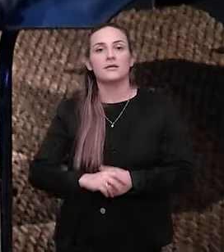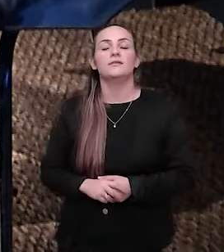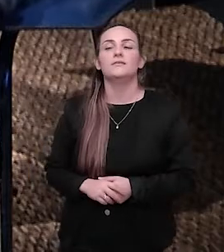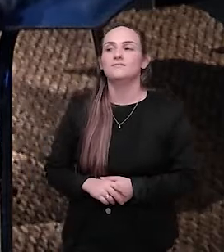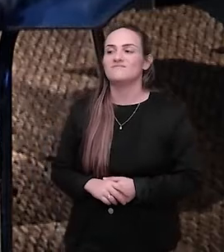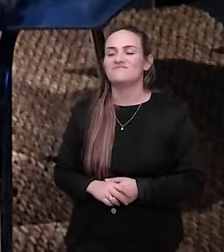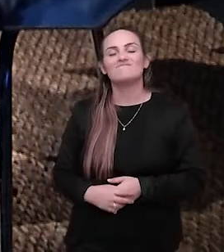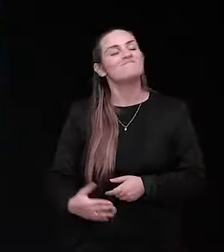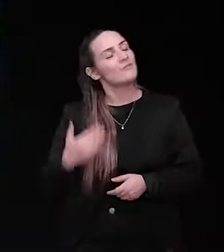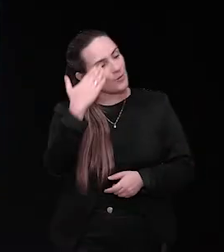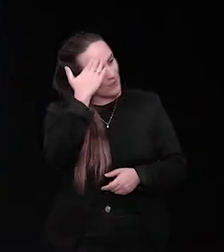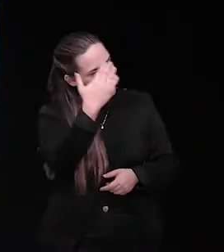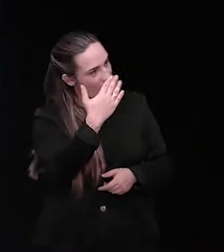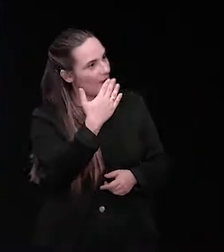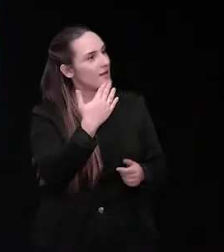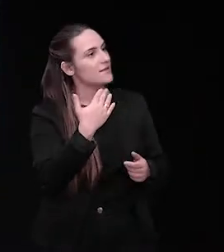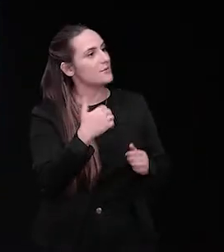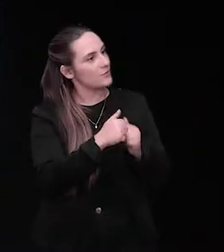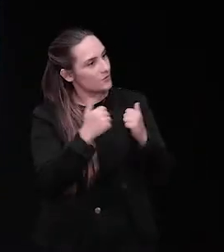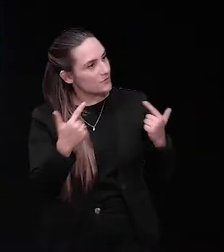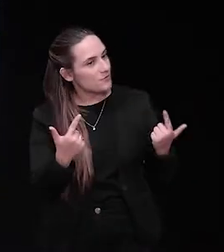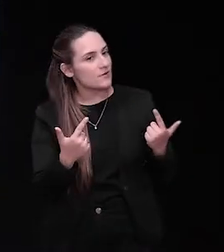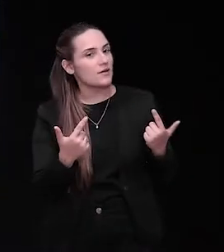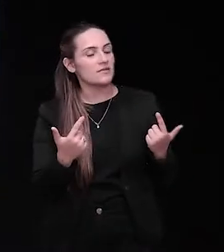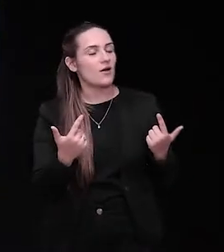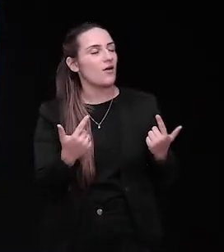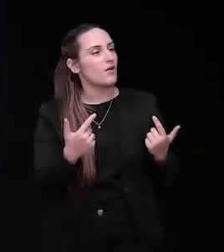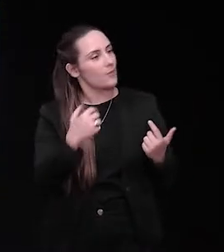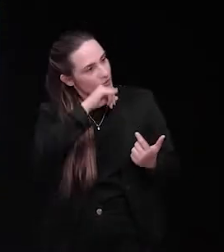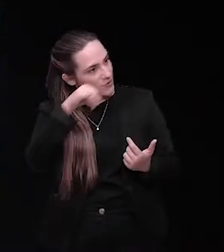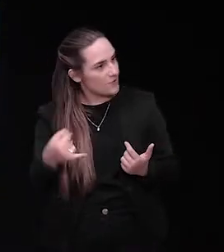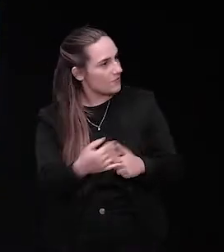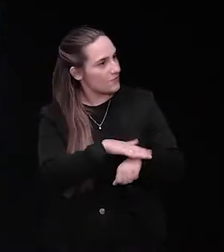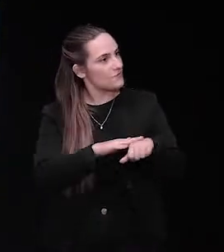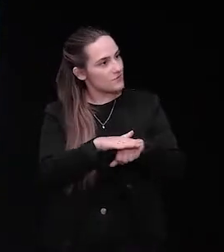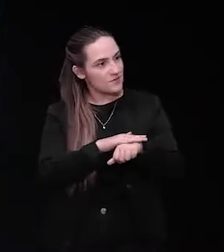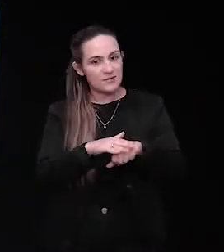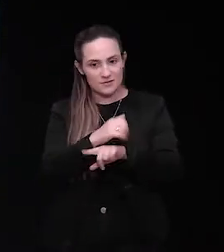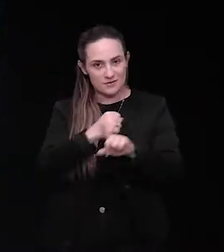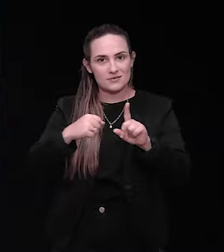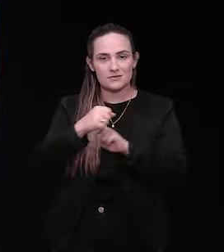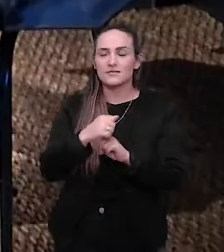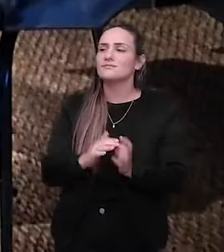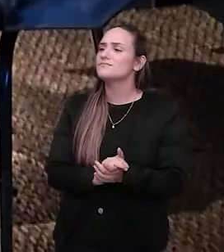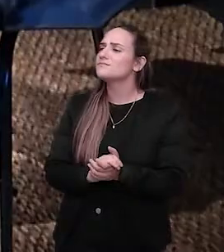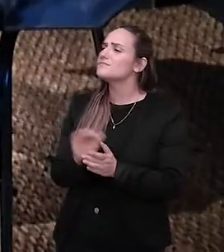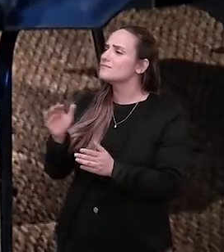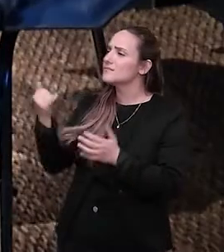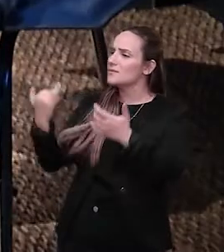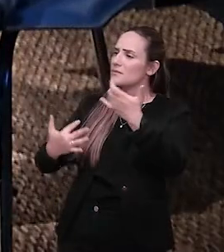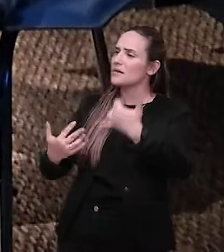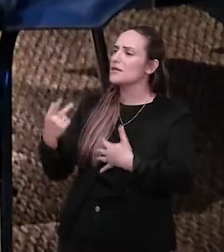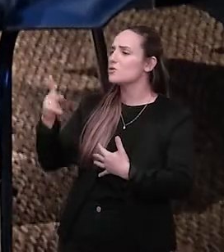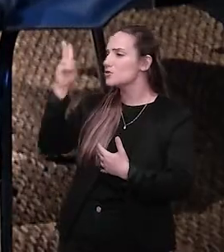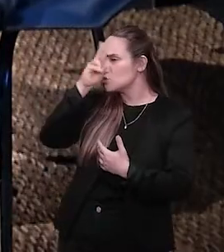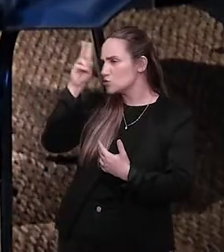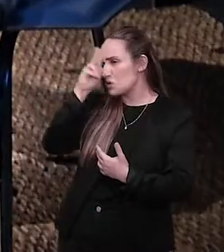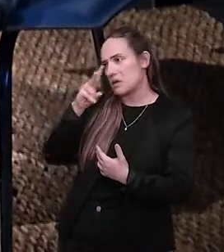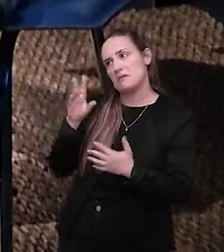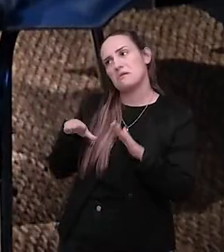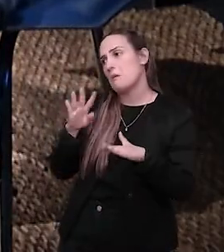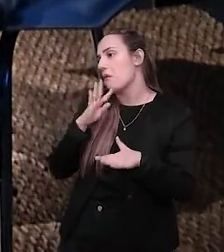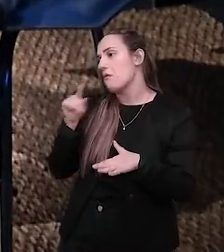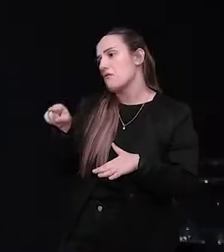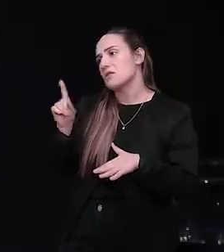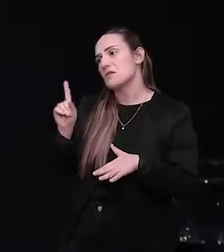ao Personalidades. Muito obrigado, eu agradeço a oportunidade de estar aqui e conversar contigo e com a sociedade. A gente que agradece. Depois vamos contar melhor